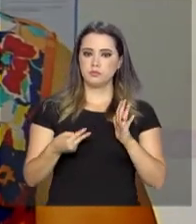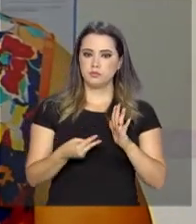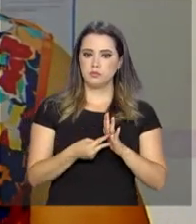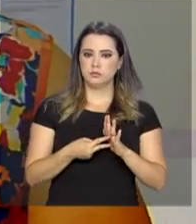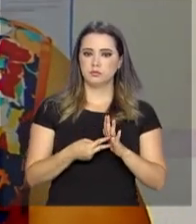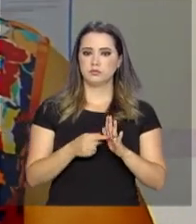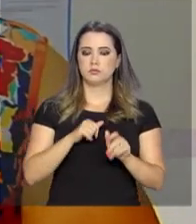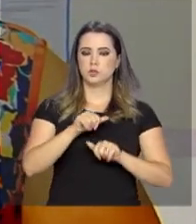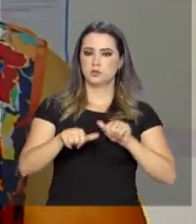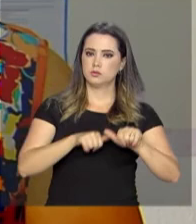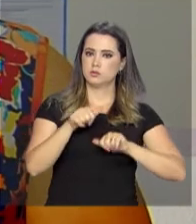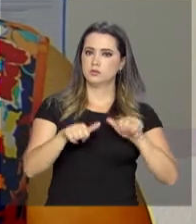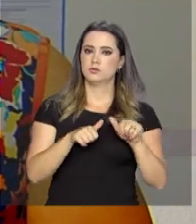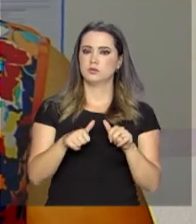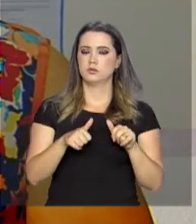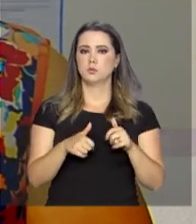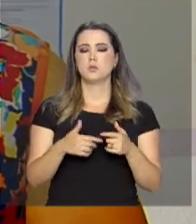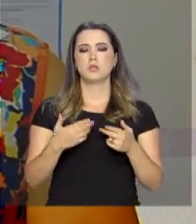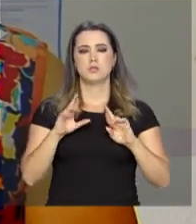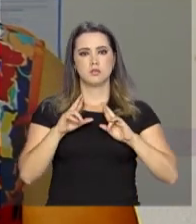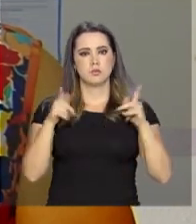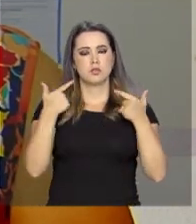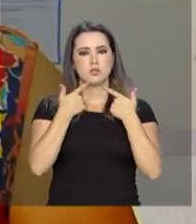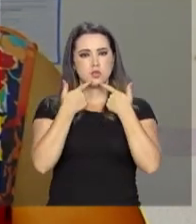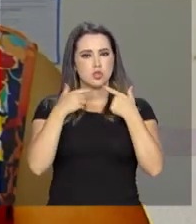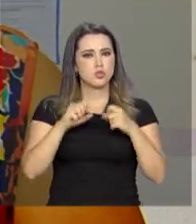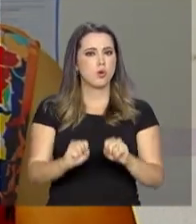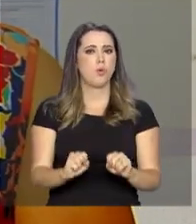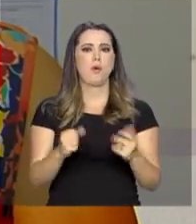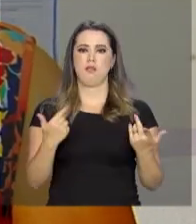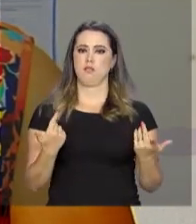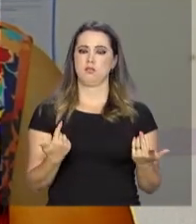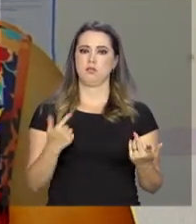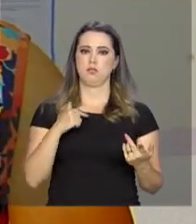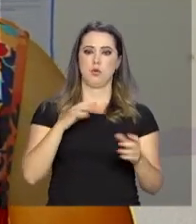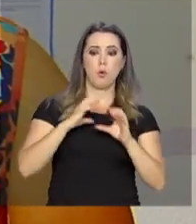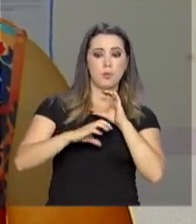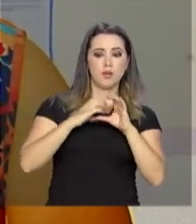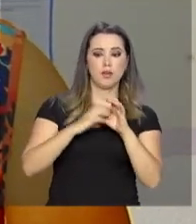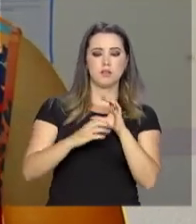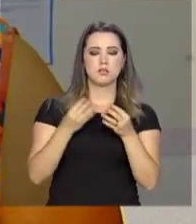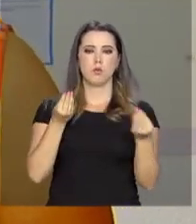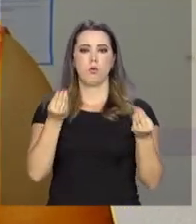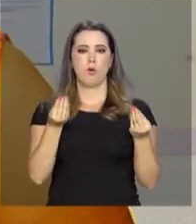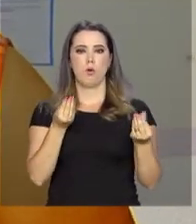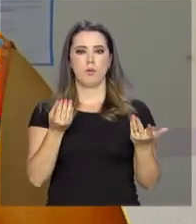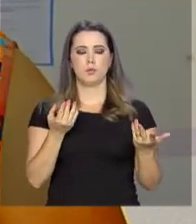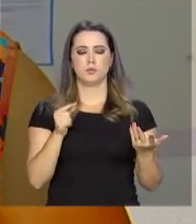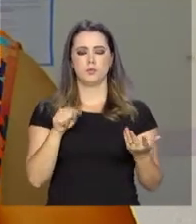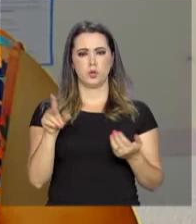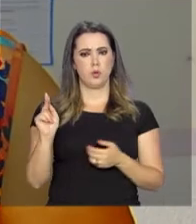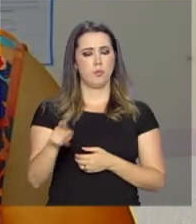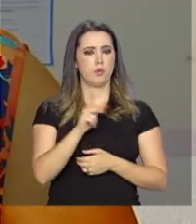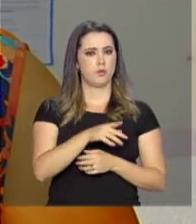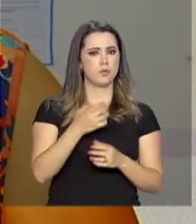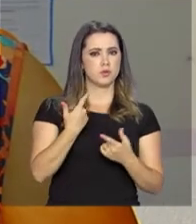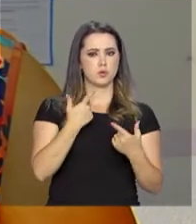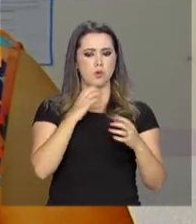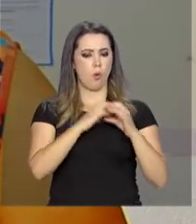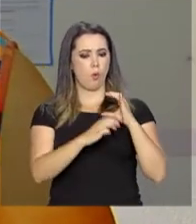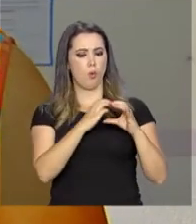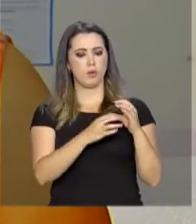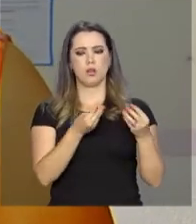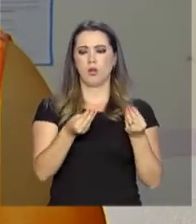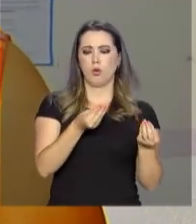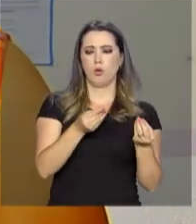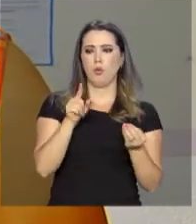também uma mudança na forma de linguagem, a forma que esse adolescente se comunica e a forma que o professor se comunica, né,